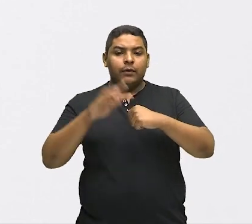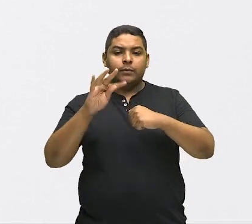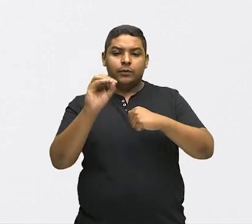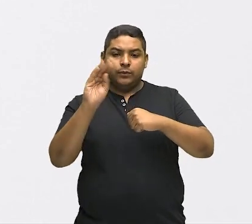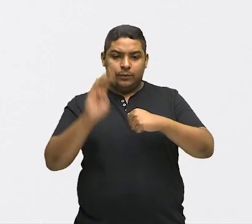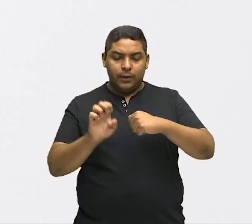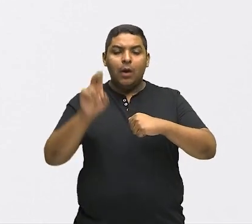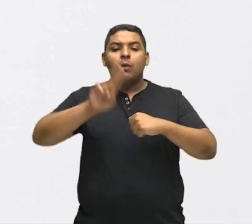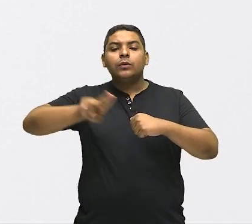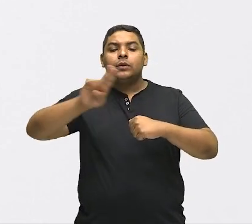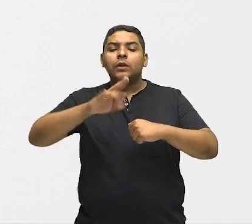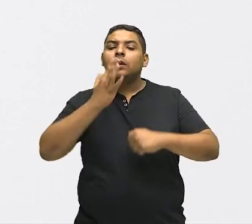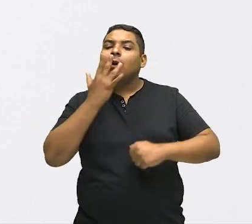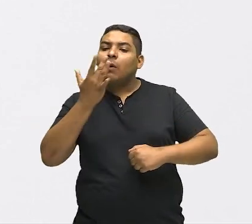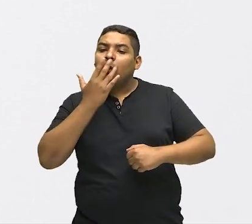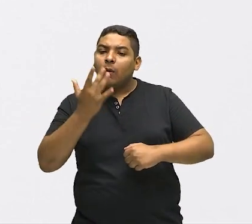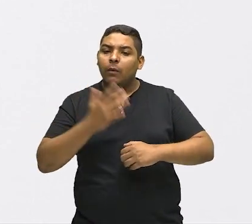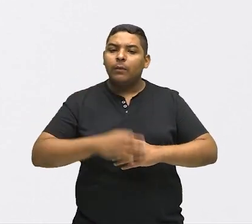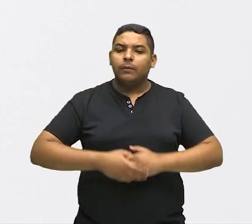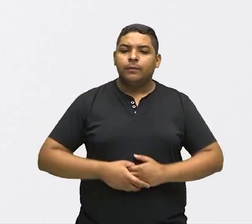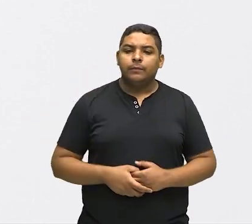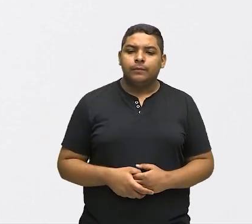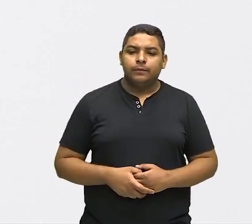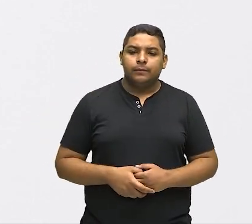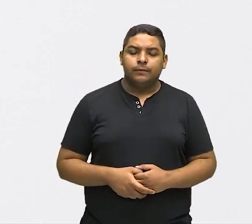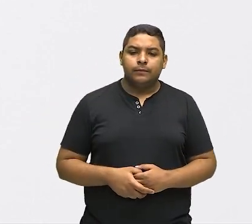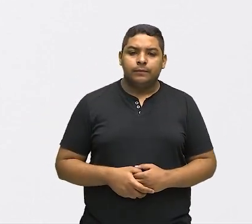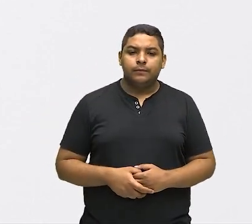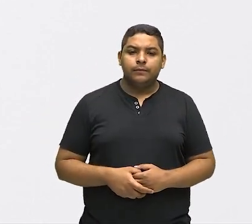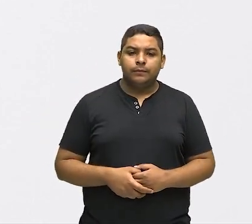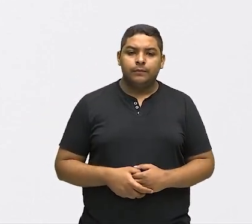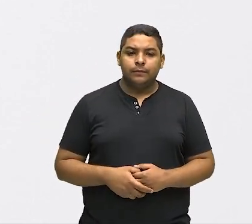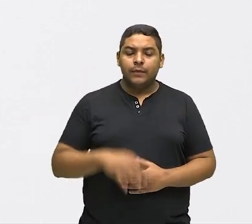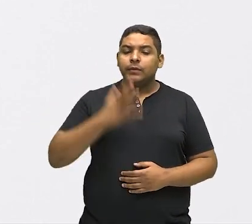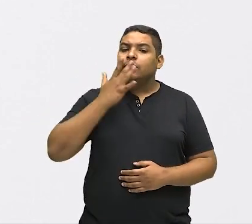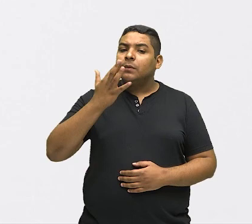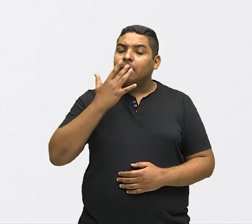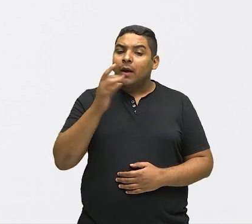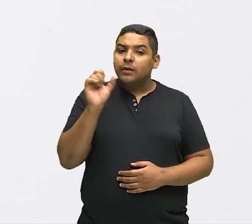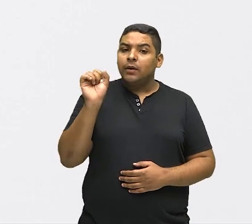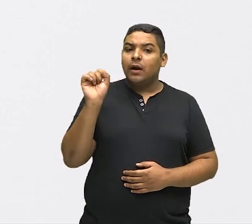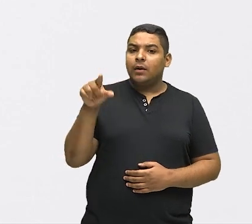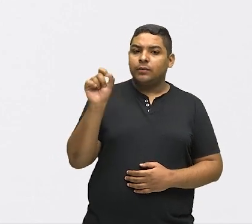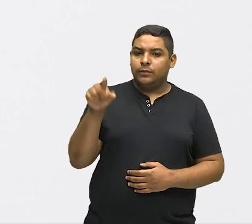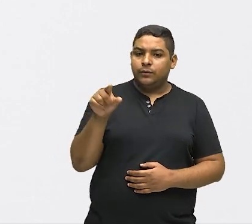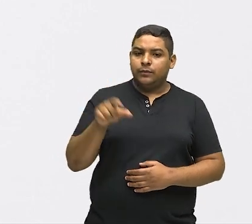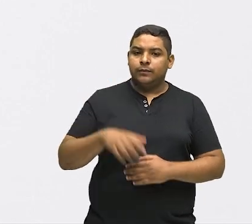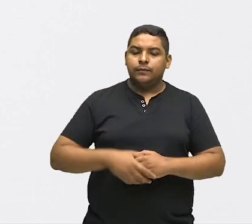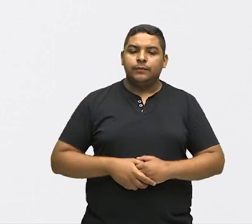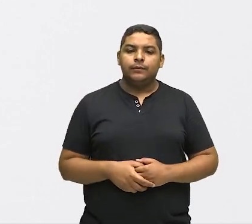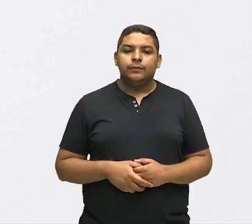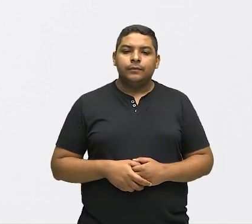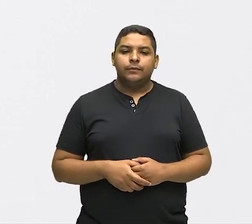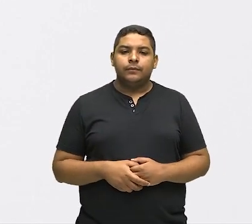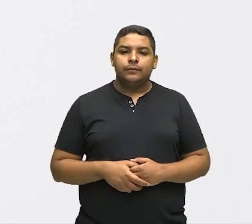bem? This bird is blue. Este pássaro é azul. This bird is blue. Letter B.